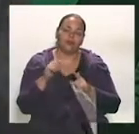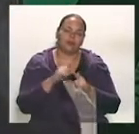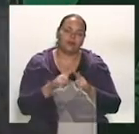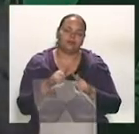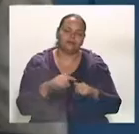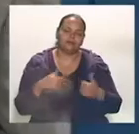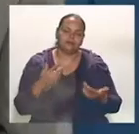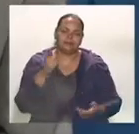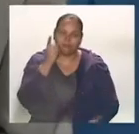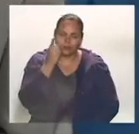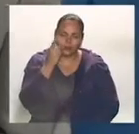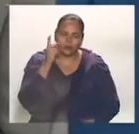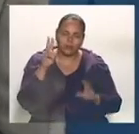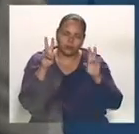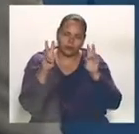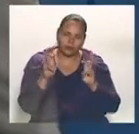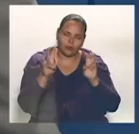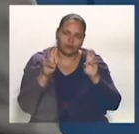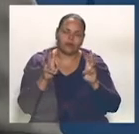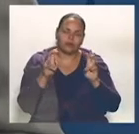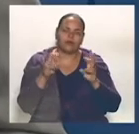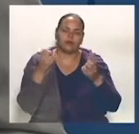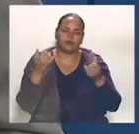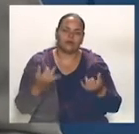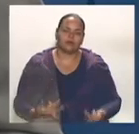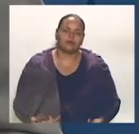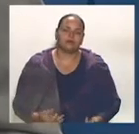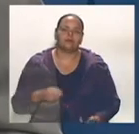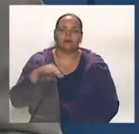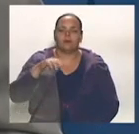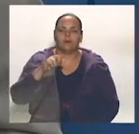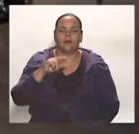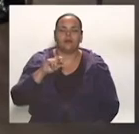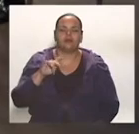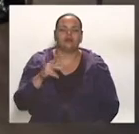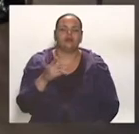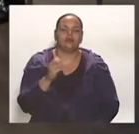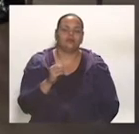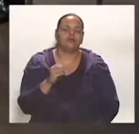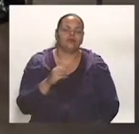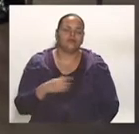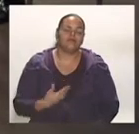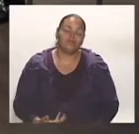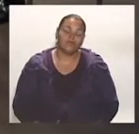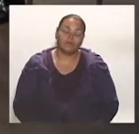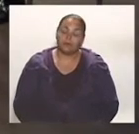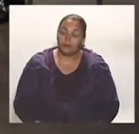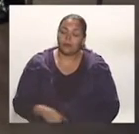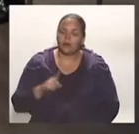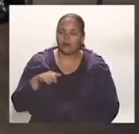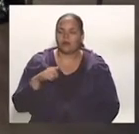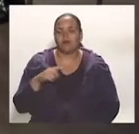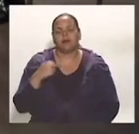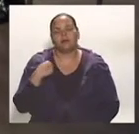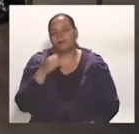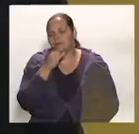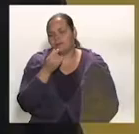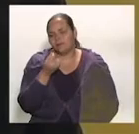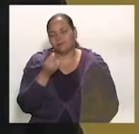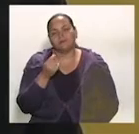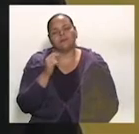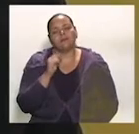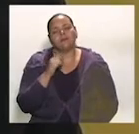problema. Deputado, esse tema, como explicou o Martinho. Olha, quem